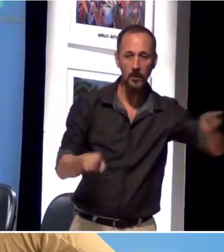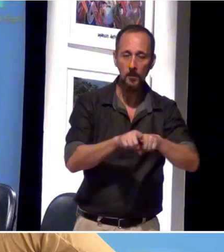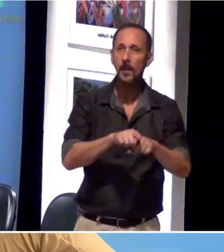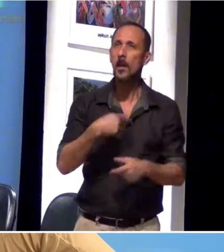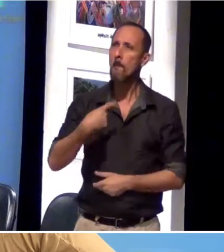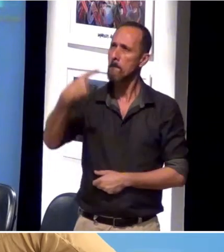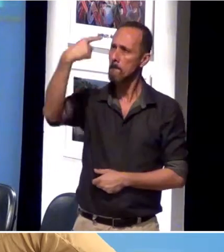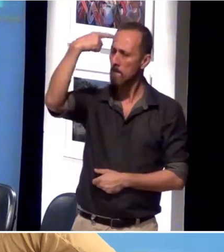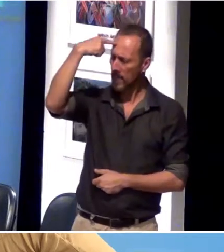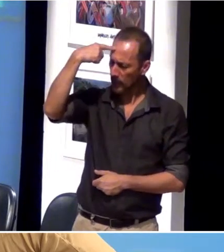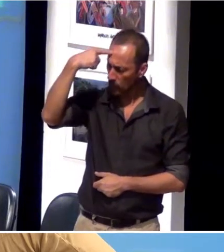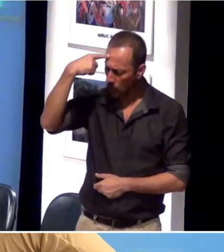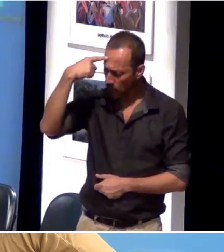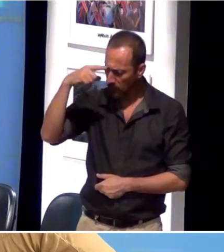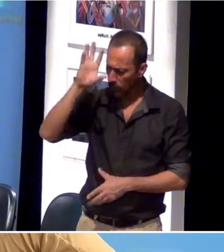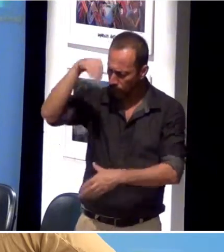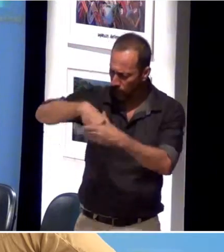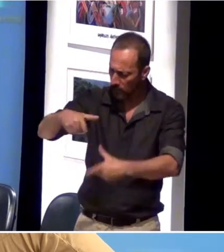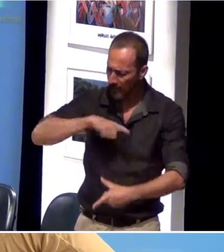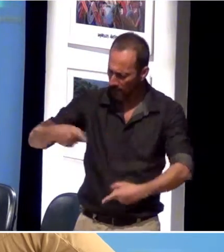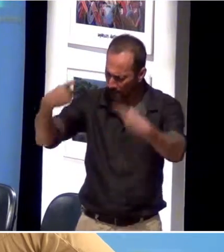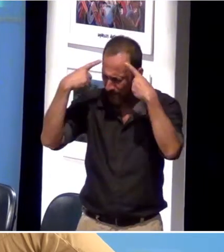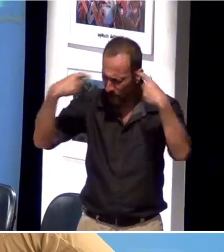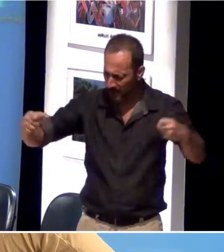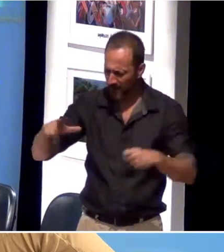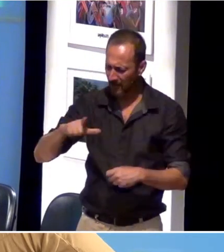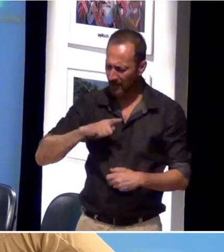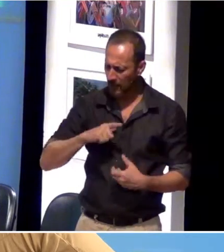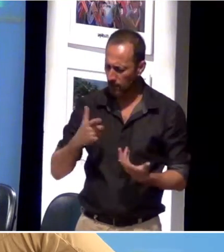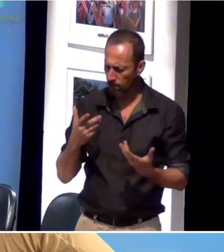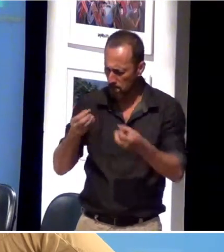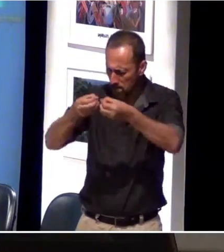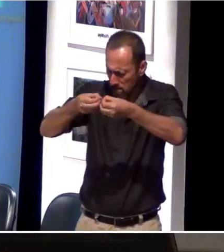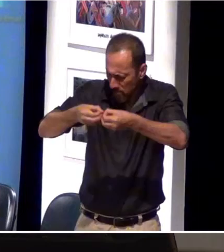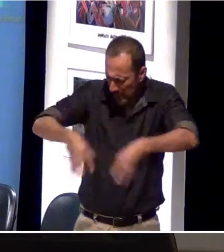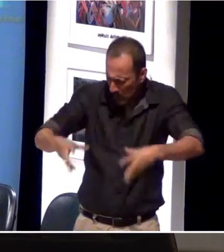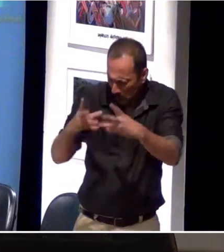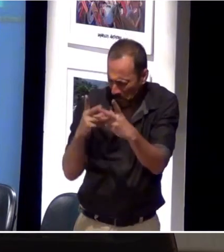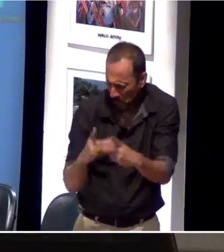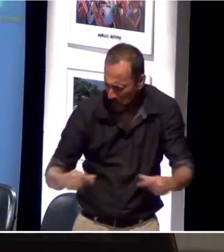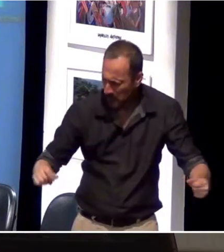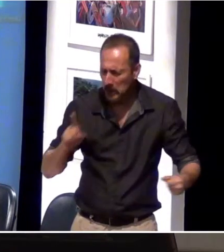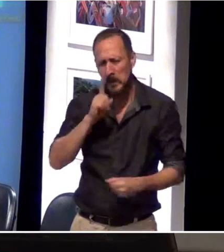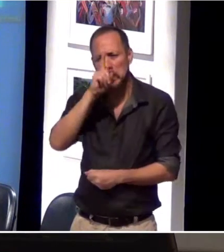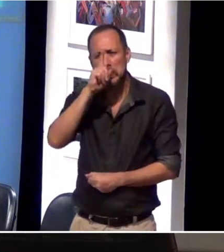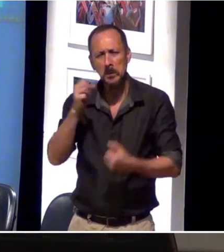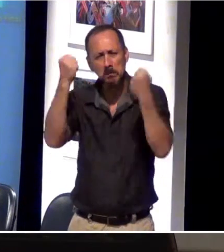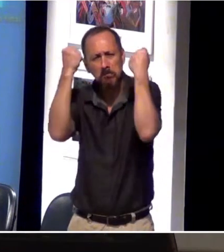de situações de uma violência, de uma degradação muito grande. A gente está falando de,